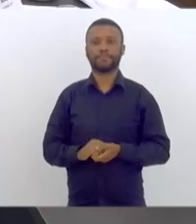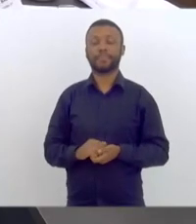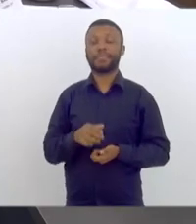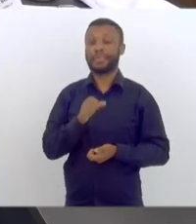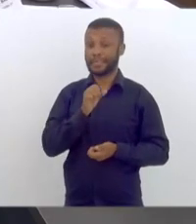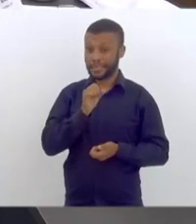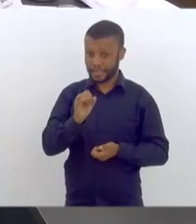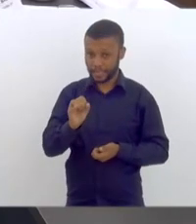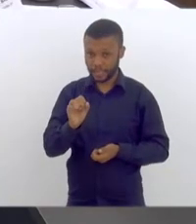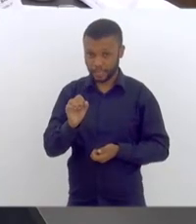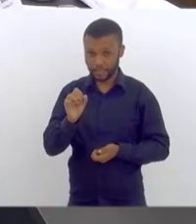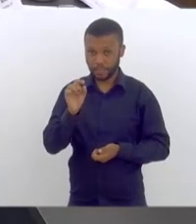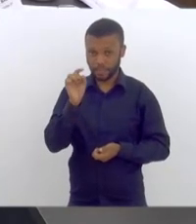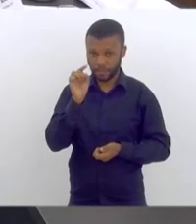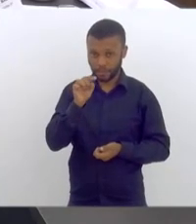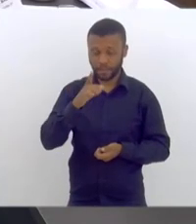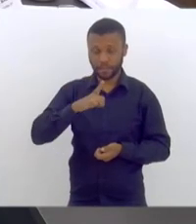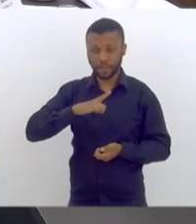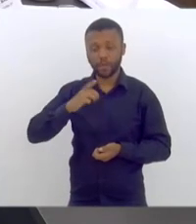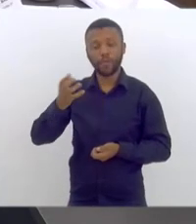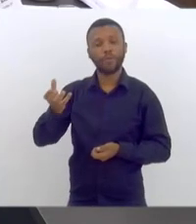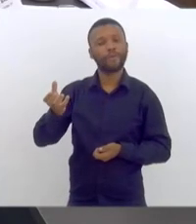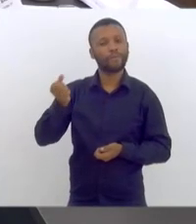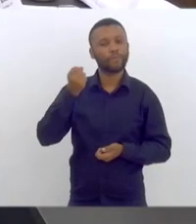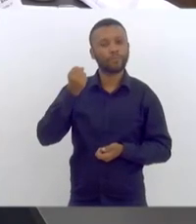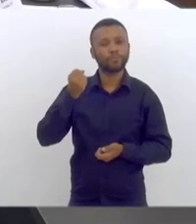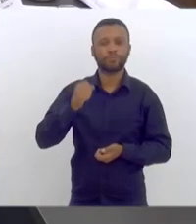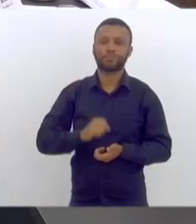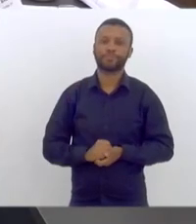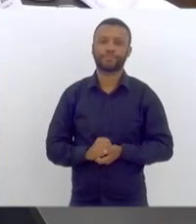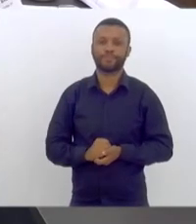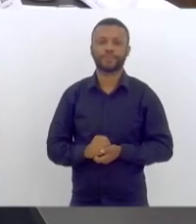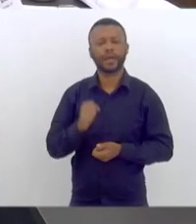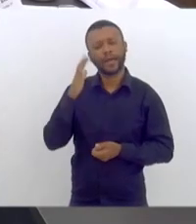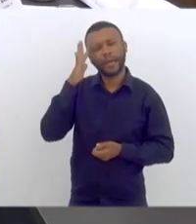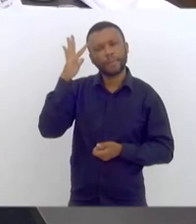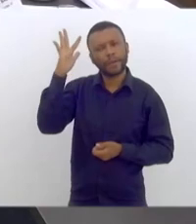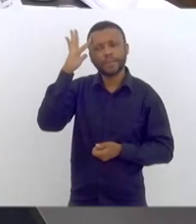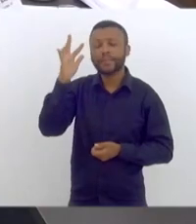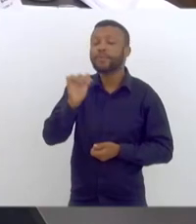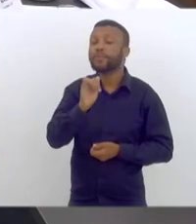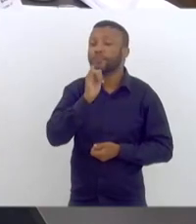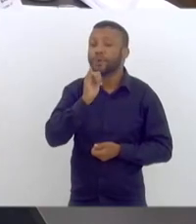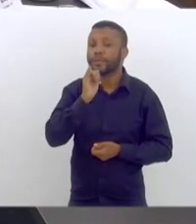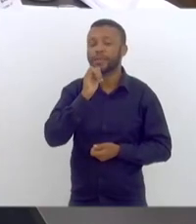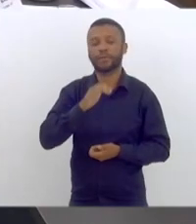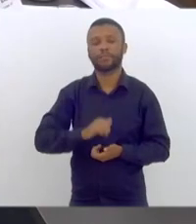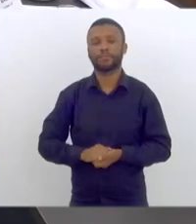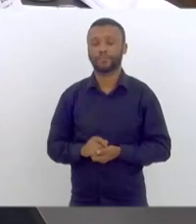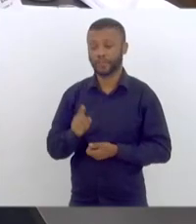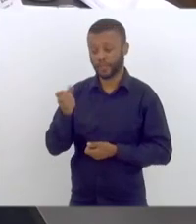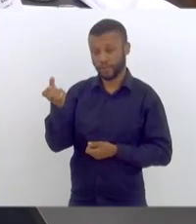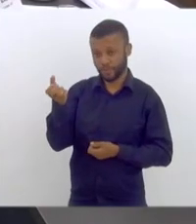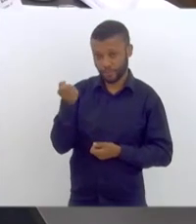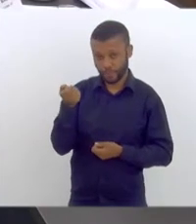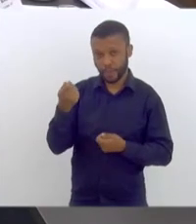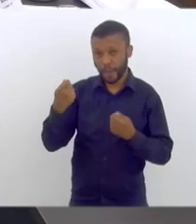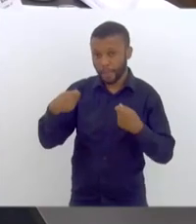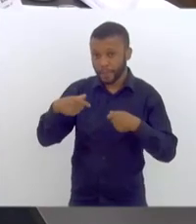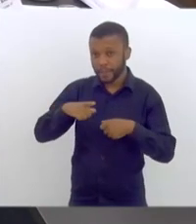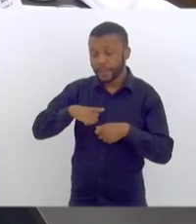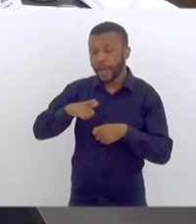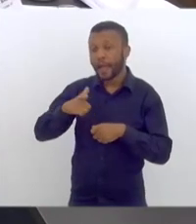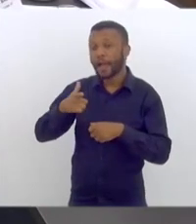tem um fundo a gente imagina que esse fundo precisa ter recursos para fazer